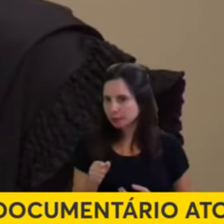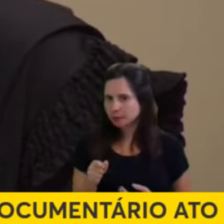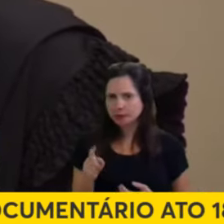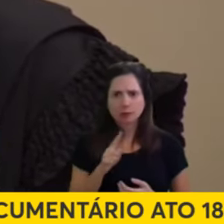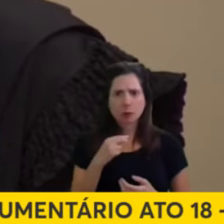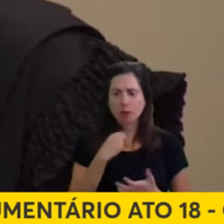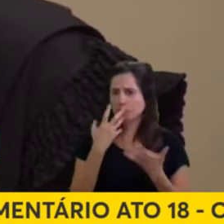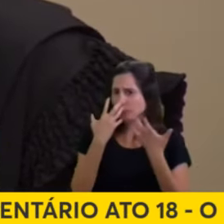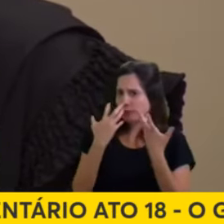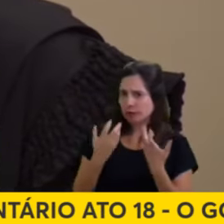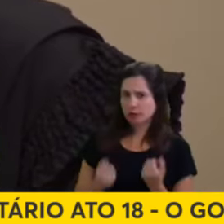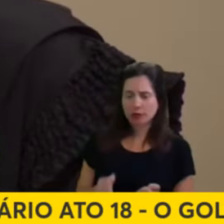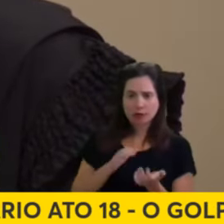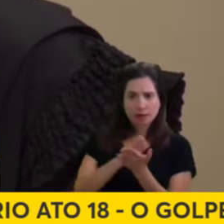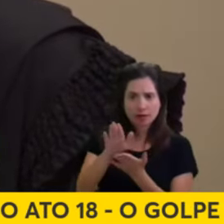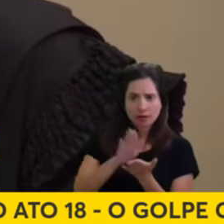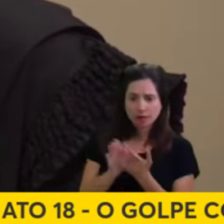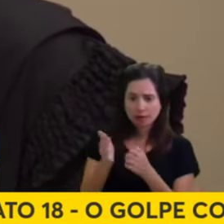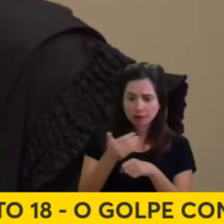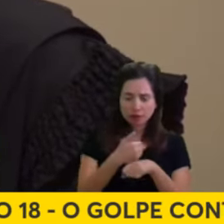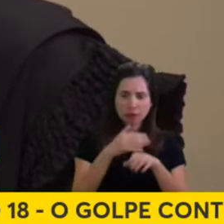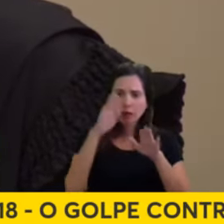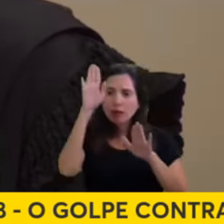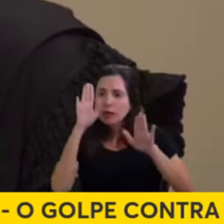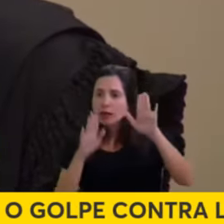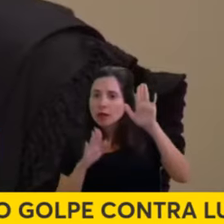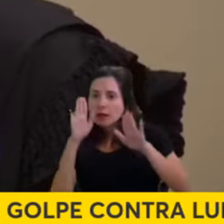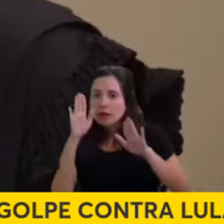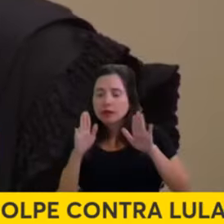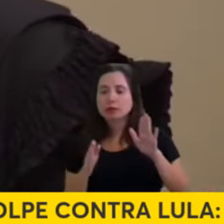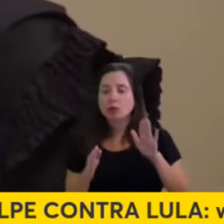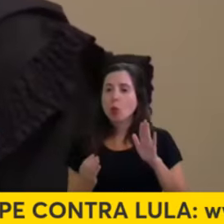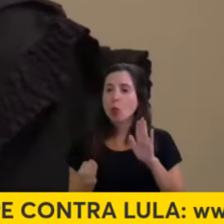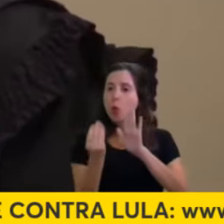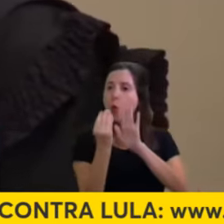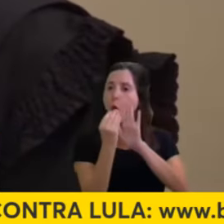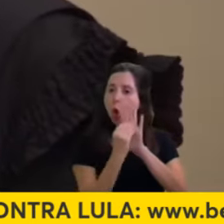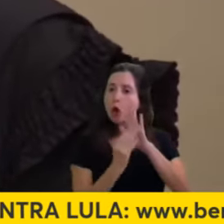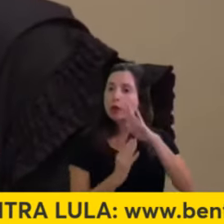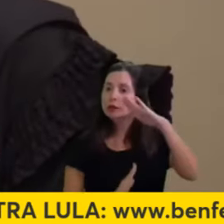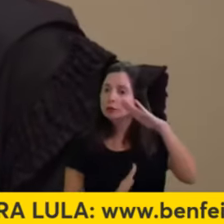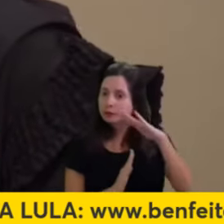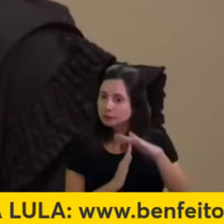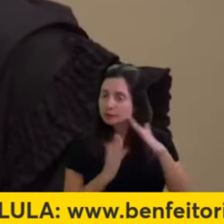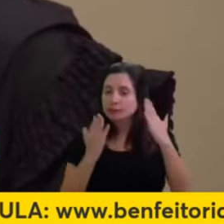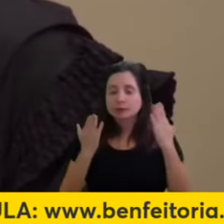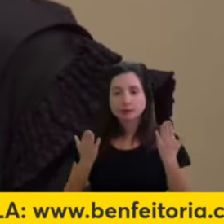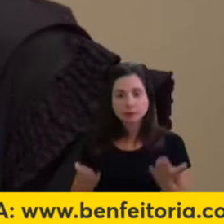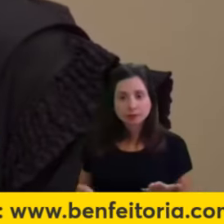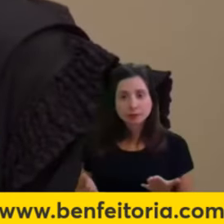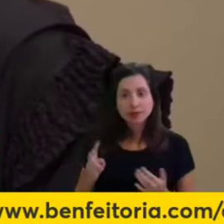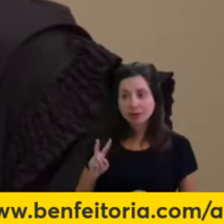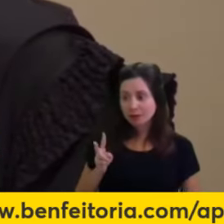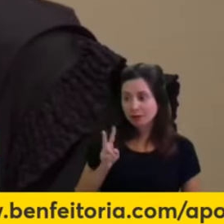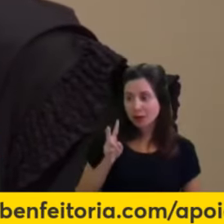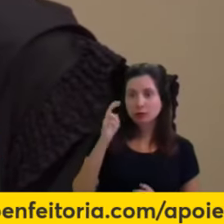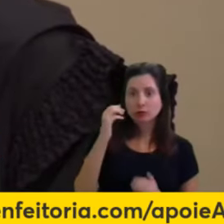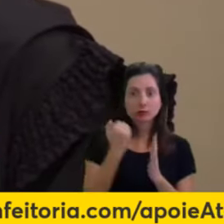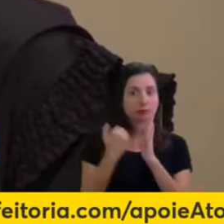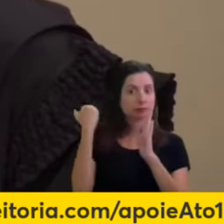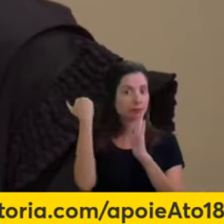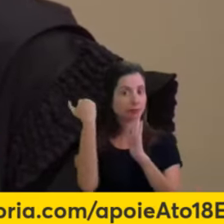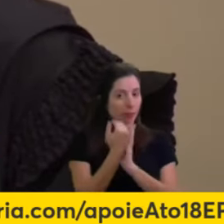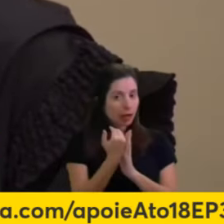gasto de pré-campanha se des em limites o qual lei não previu não se admite o desvirtuamento da campanha com valores excessivos conforme